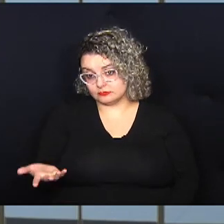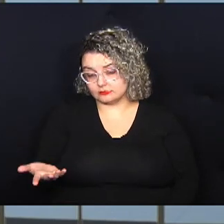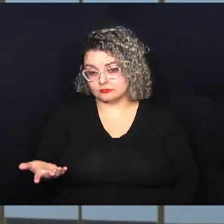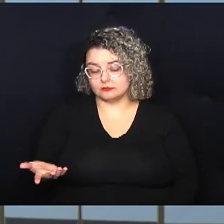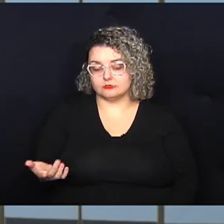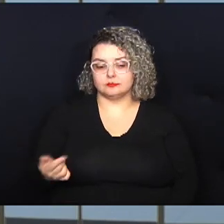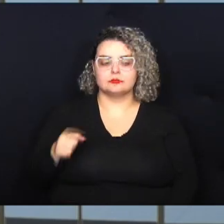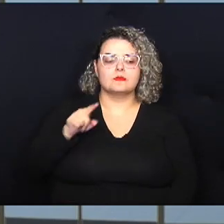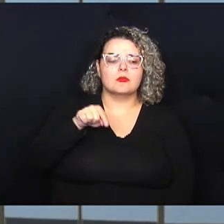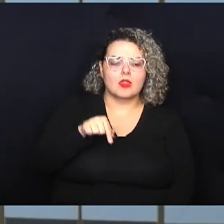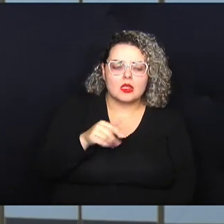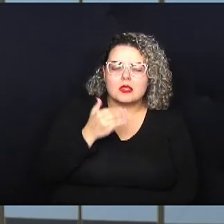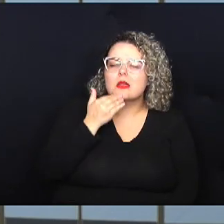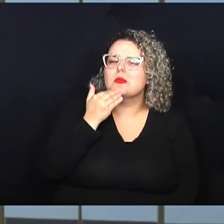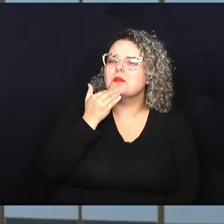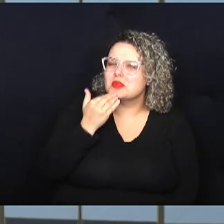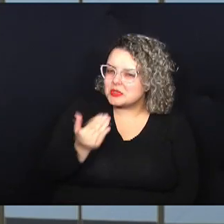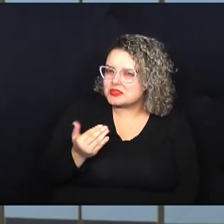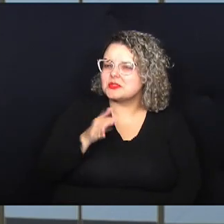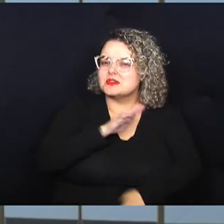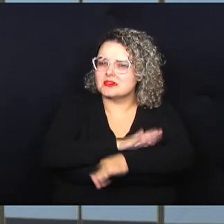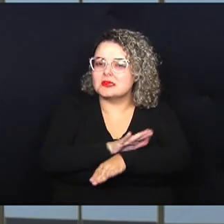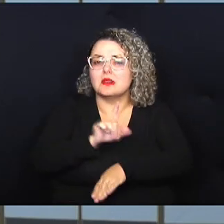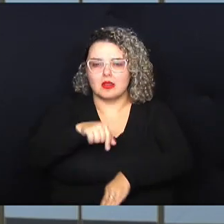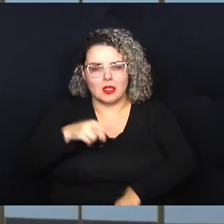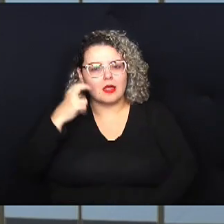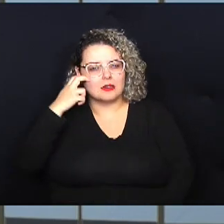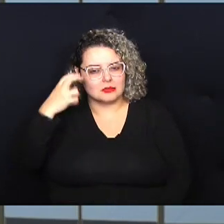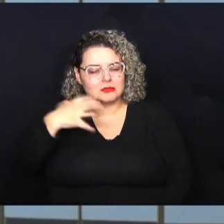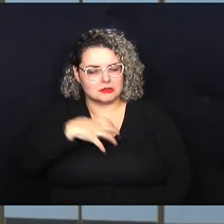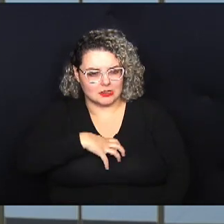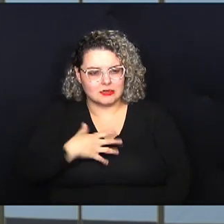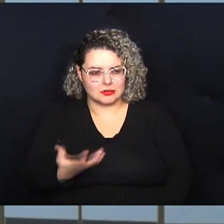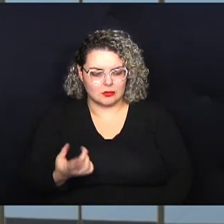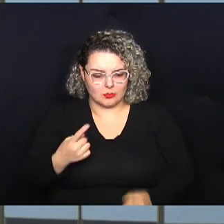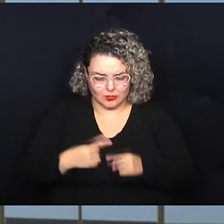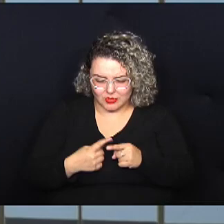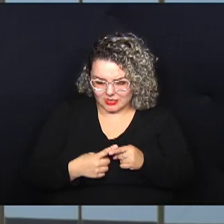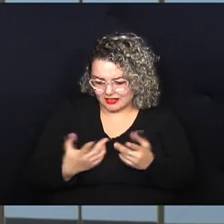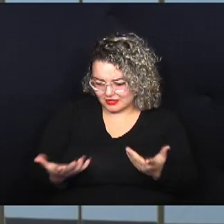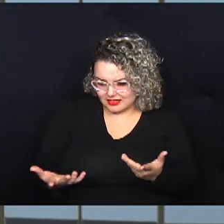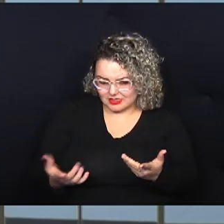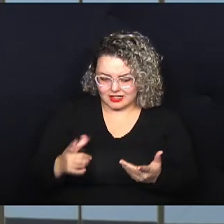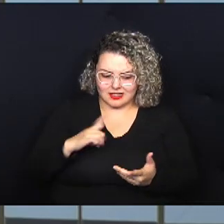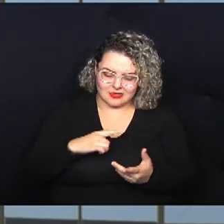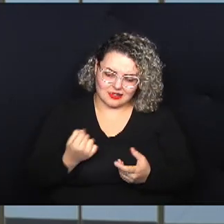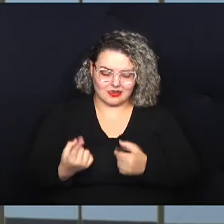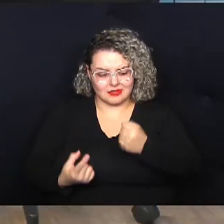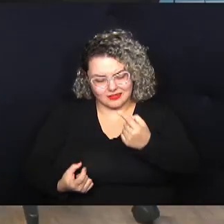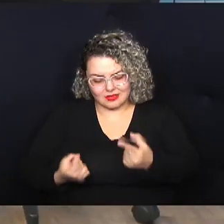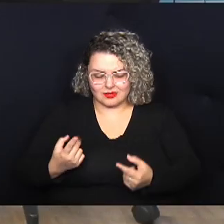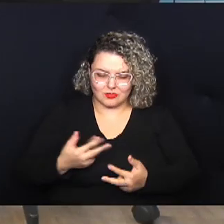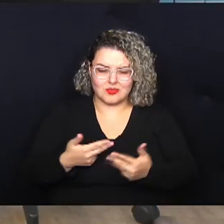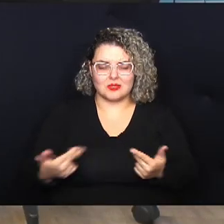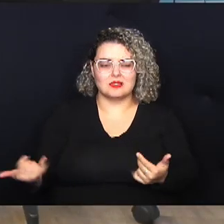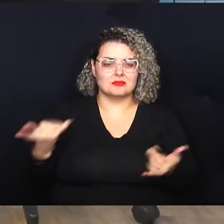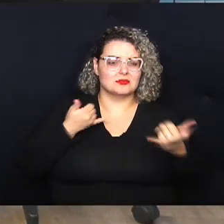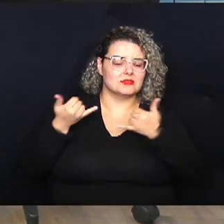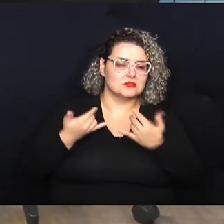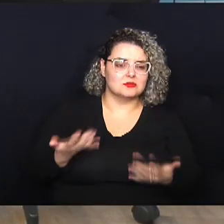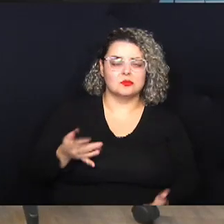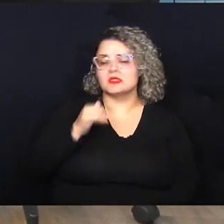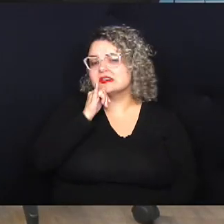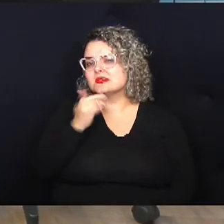questão de pedir ajuda também faz parte da inteligência emocional, porque tem algumas situações que já me relataram,